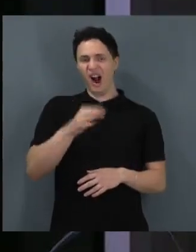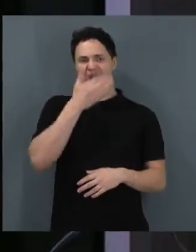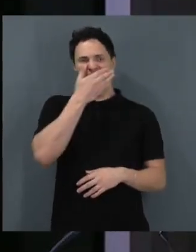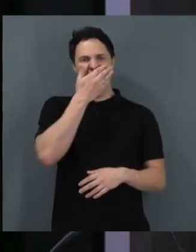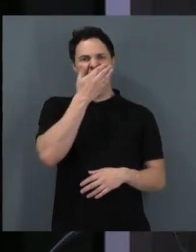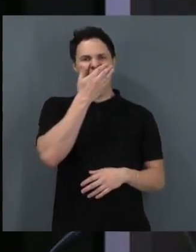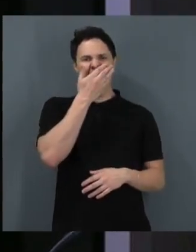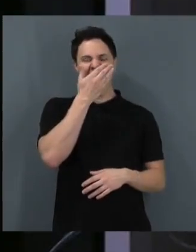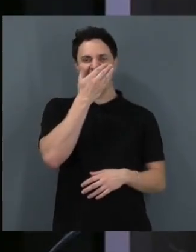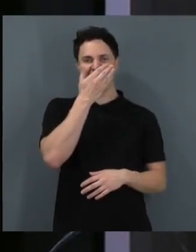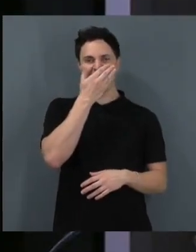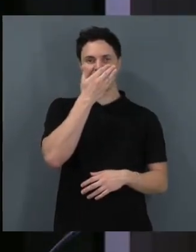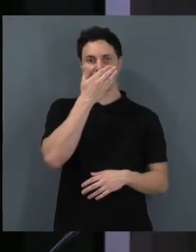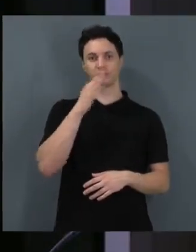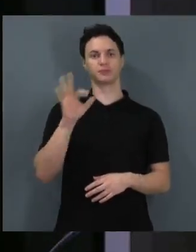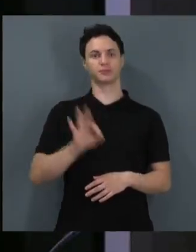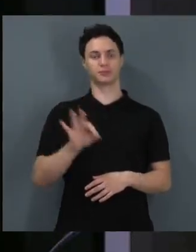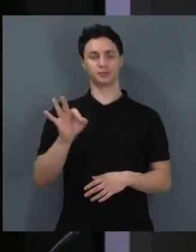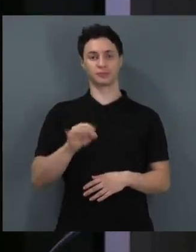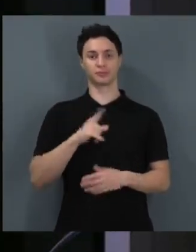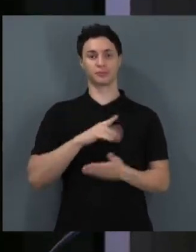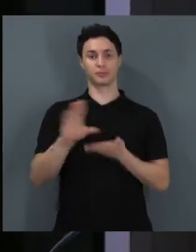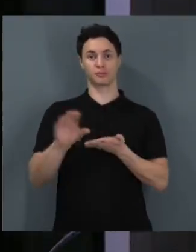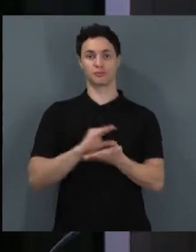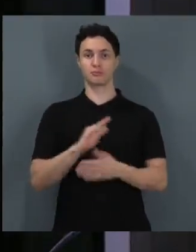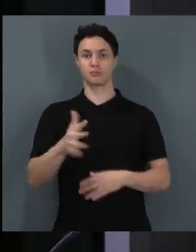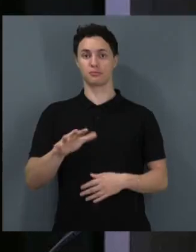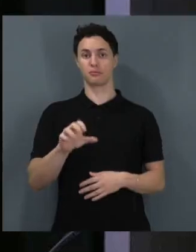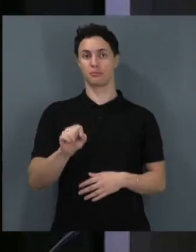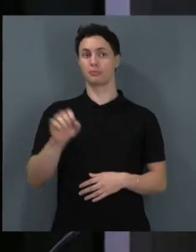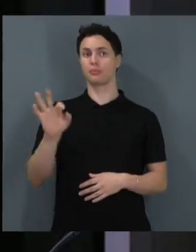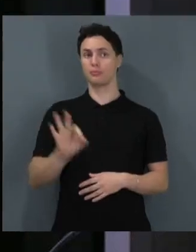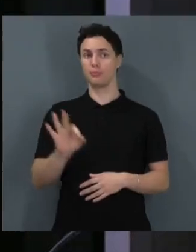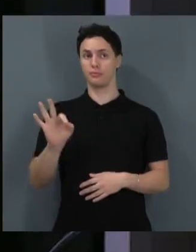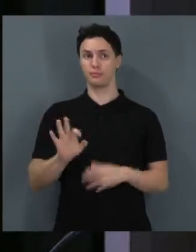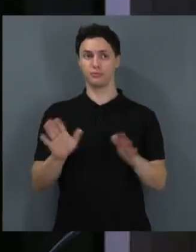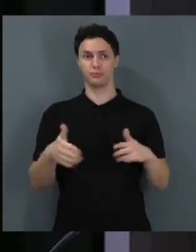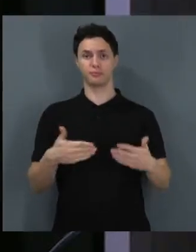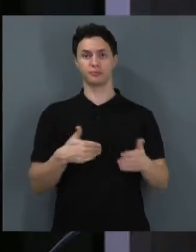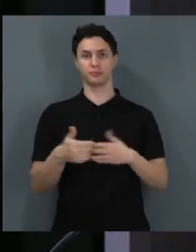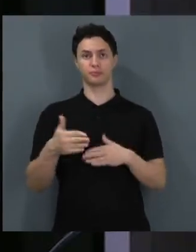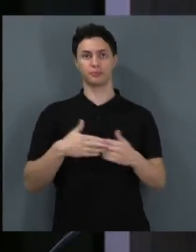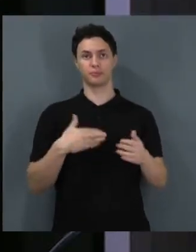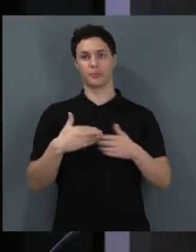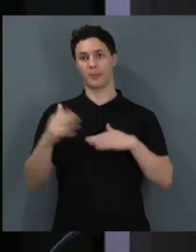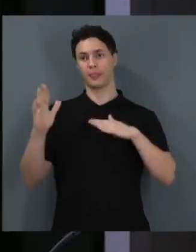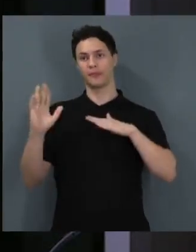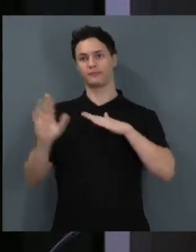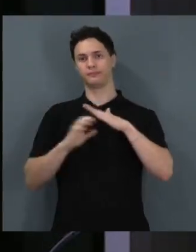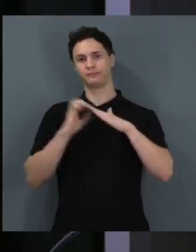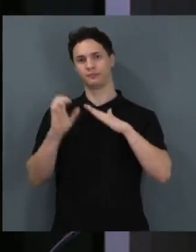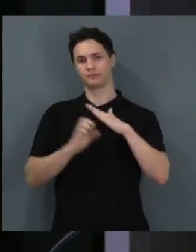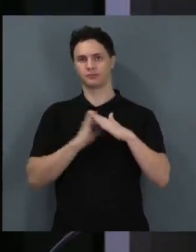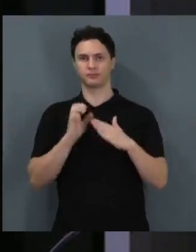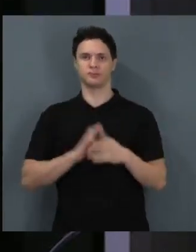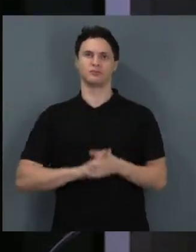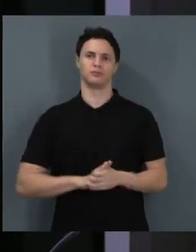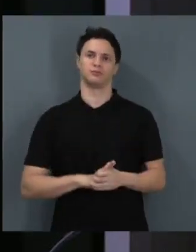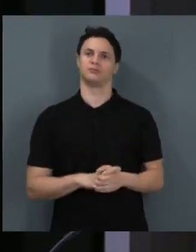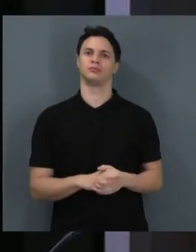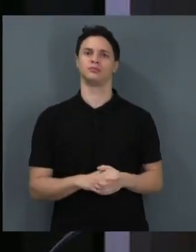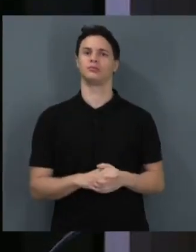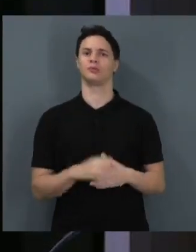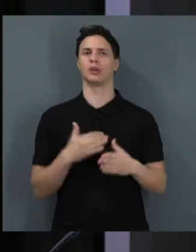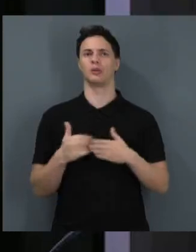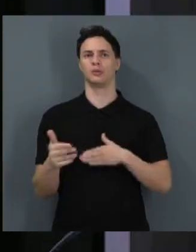taxa real de ganho aí de perto de 8% hoje. Qualquer empresário, qualquer